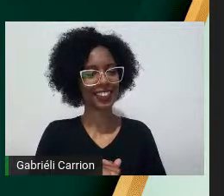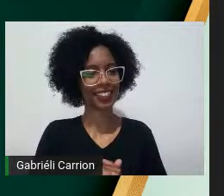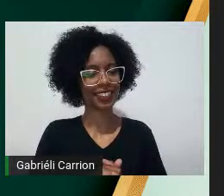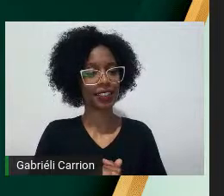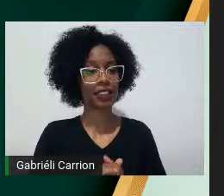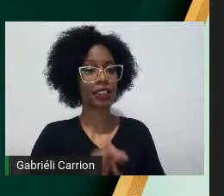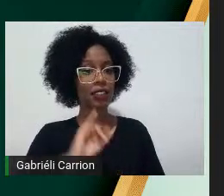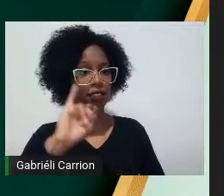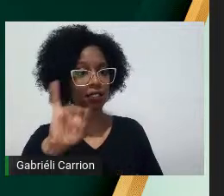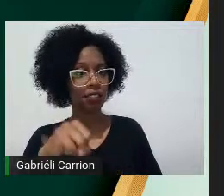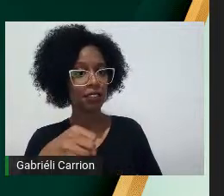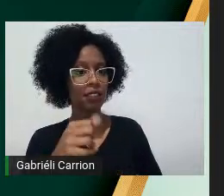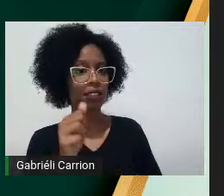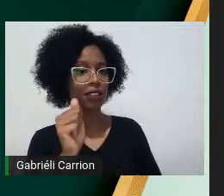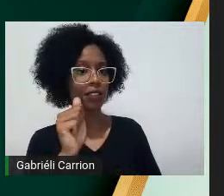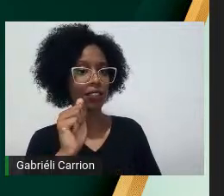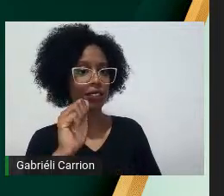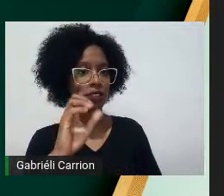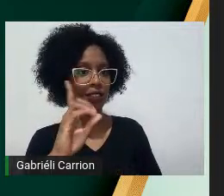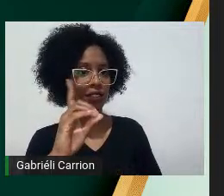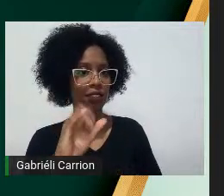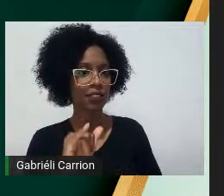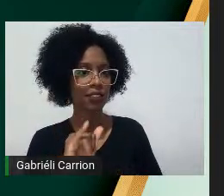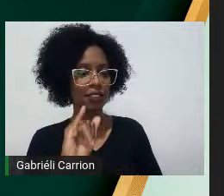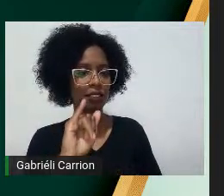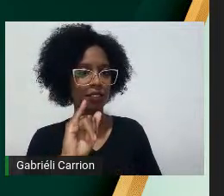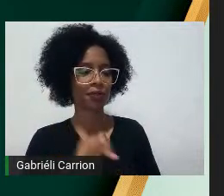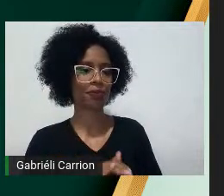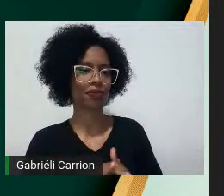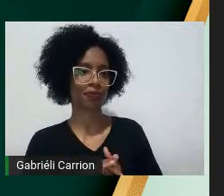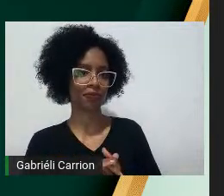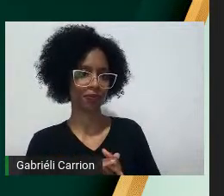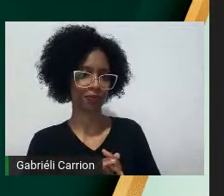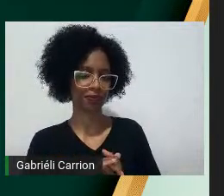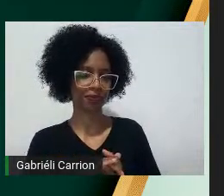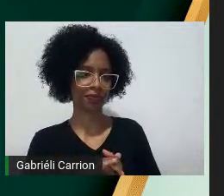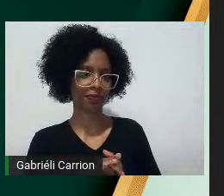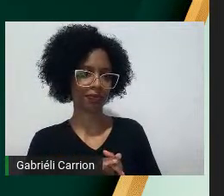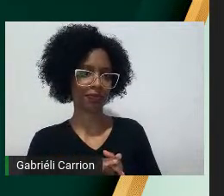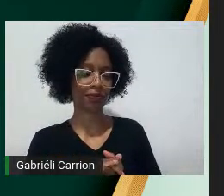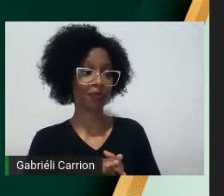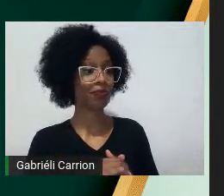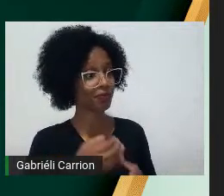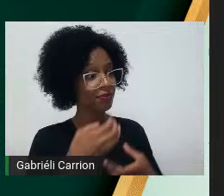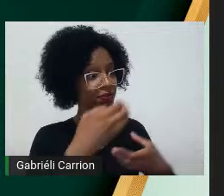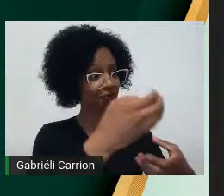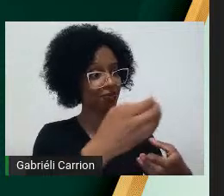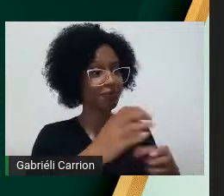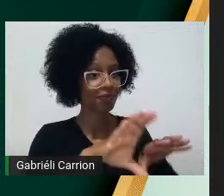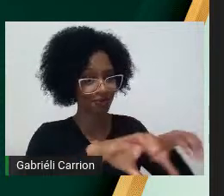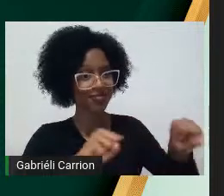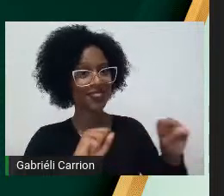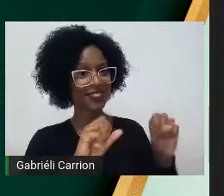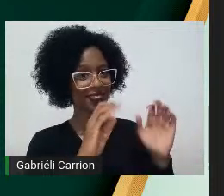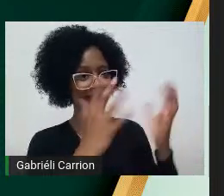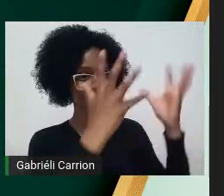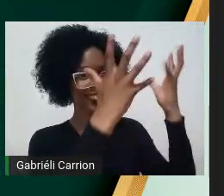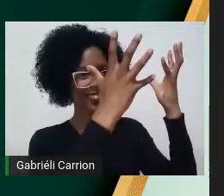Jade Caroline Alves. Jade Caroline Alves, confira o tio Grau.